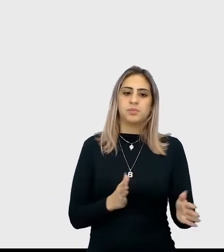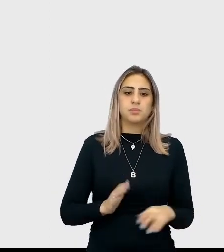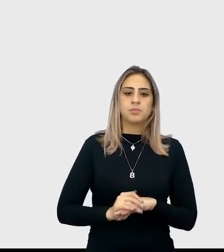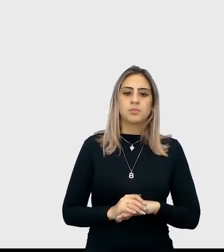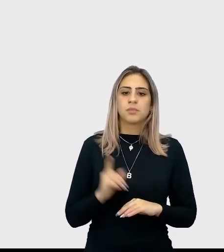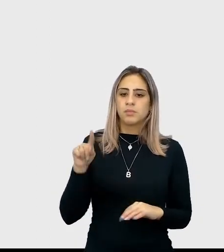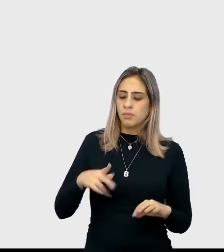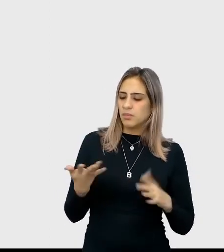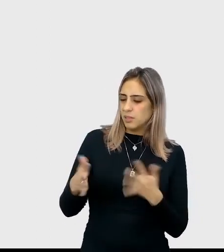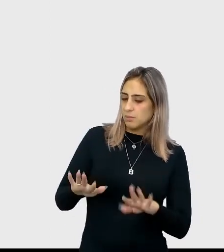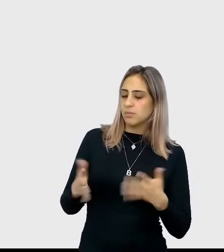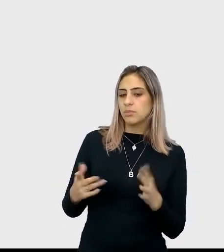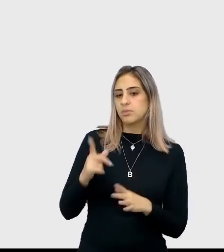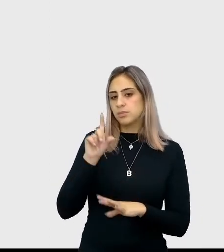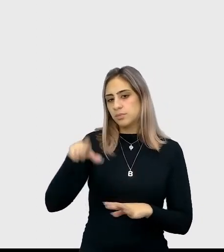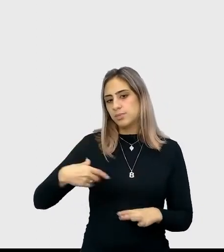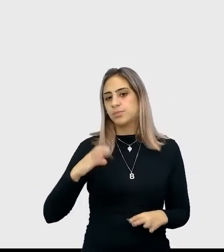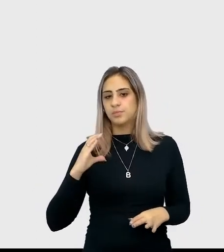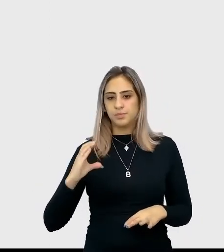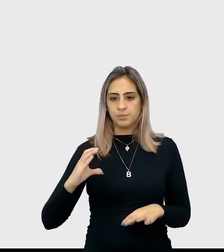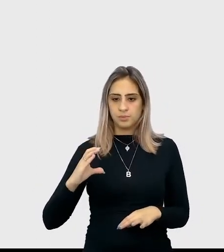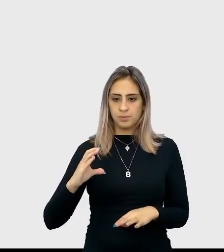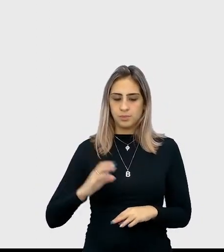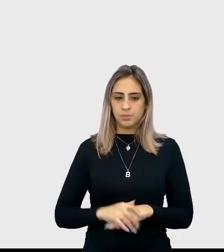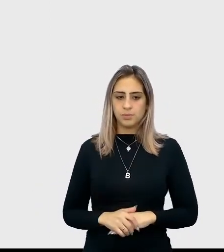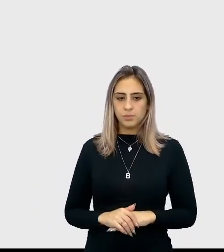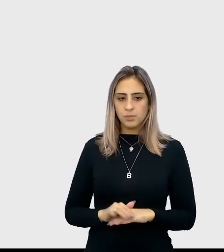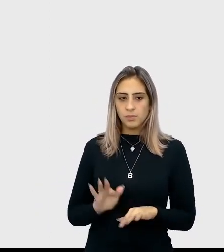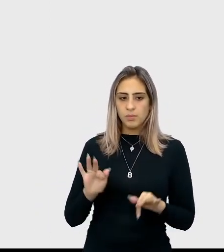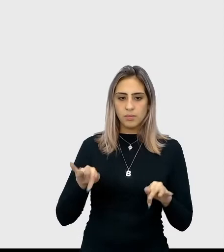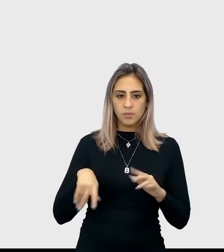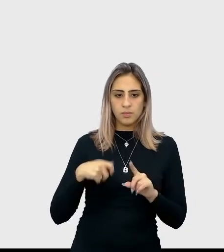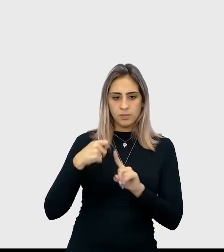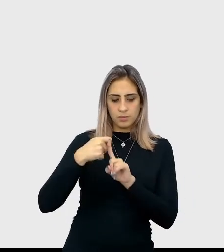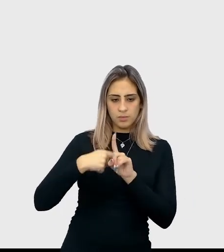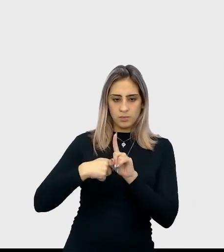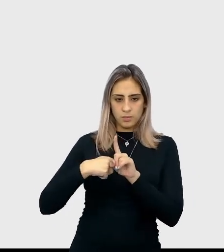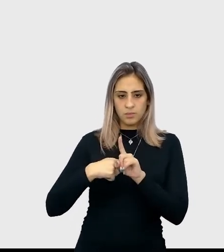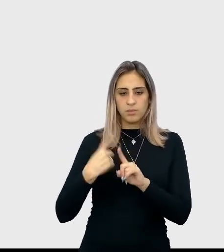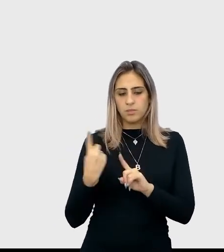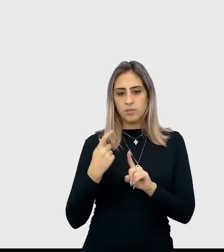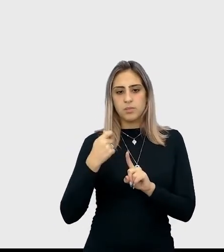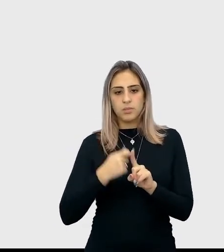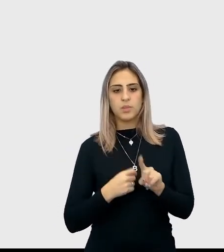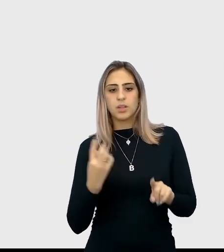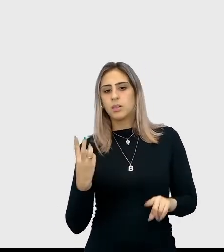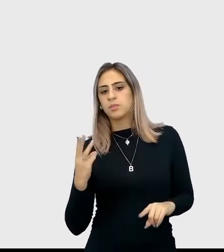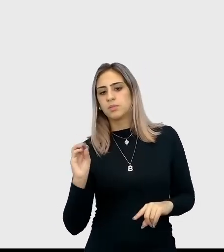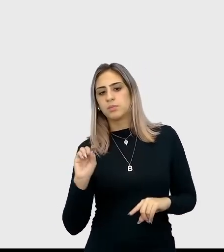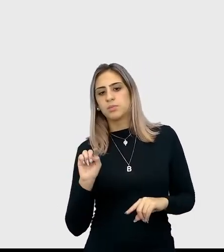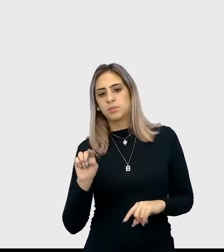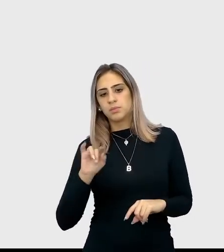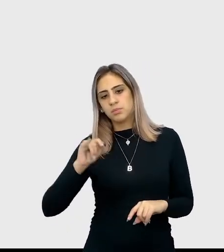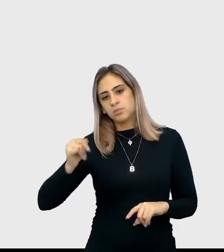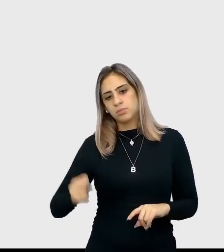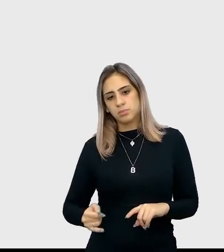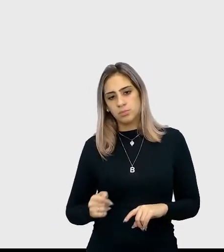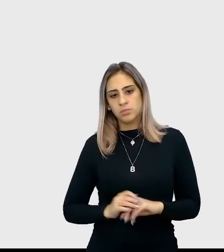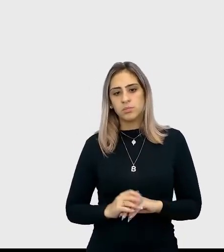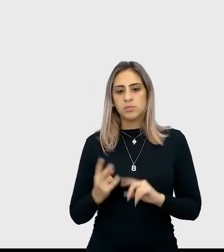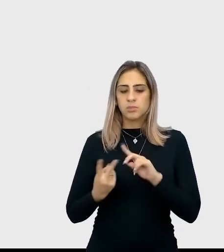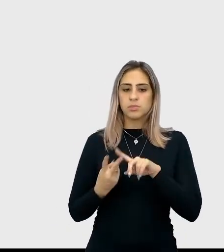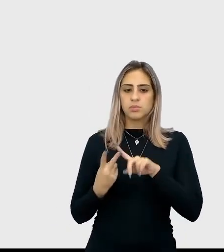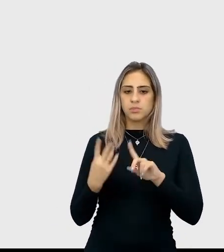Isso é mais ou menos um cartão de crédito. Então, no final do mês, do primeiro mês, 30 mil mais os juros, do